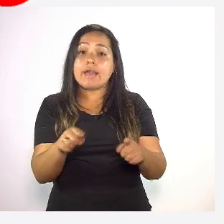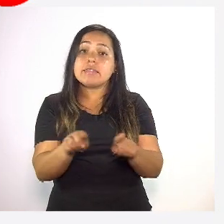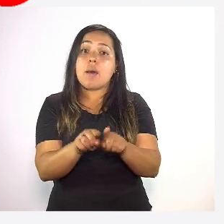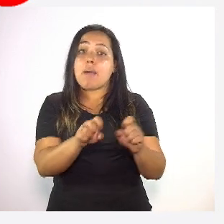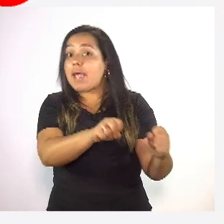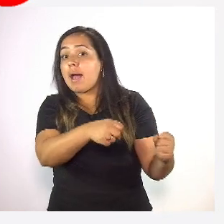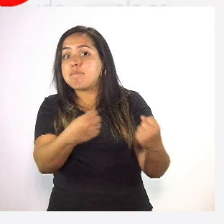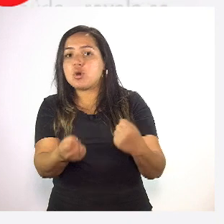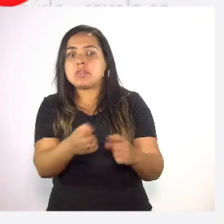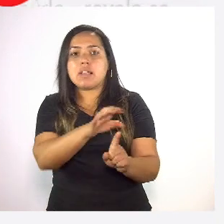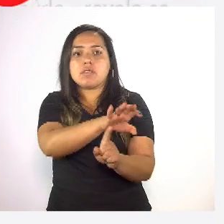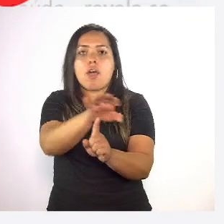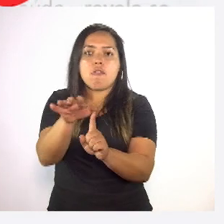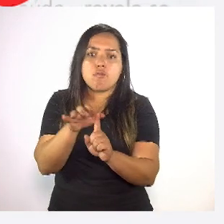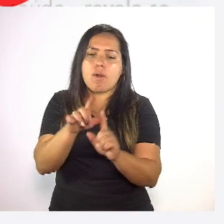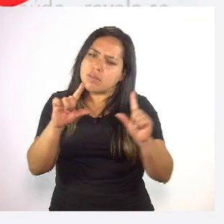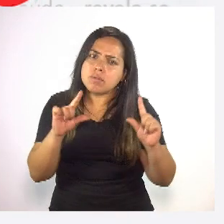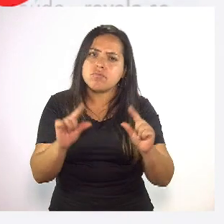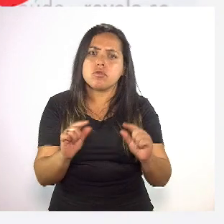pela primeira irregularidade.